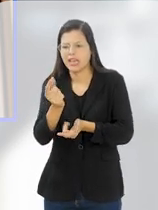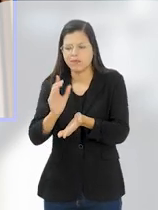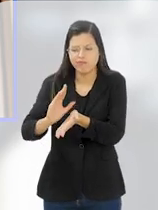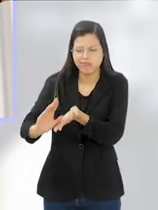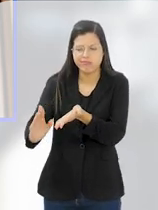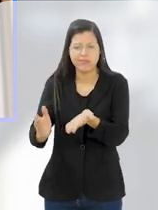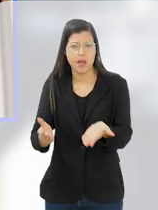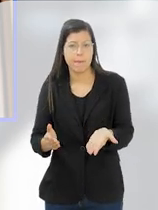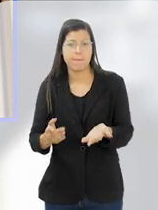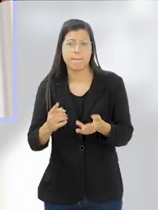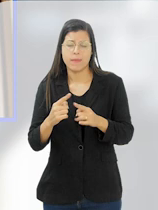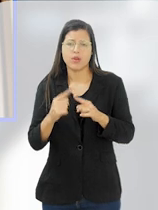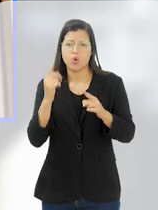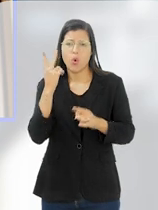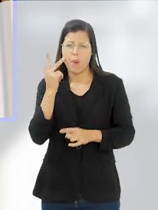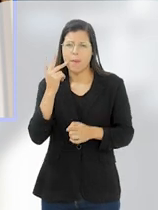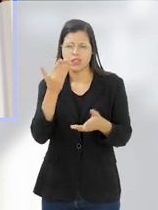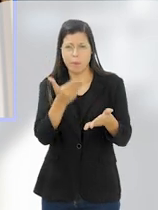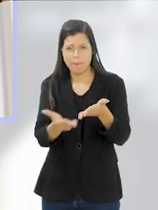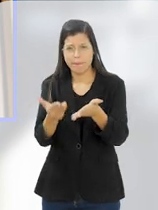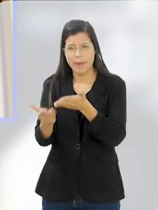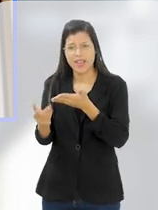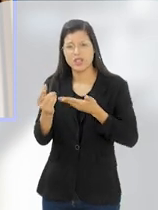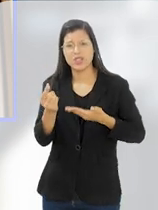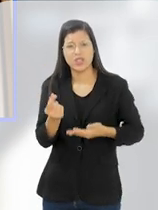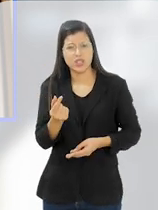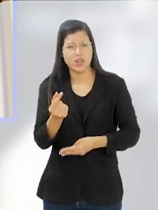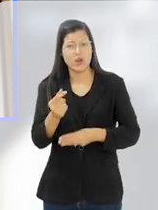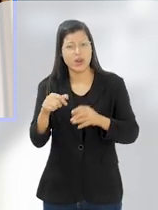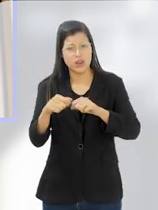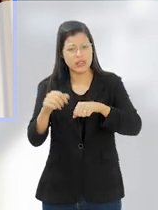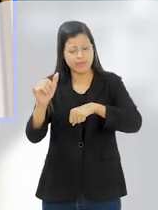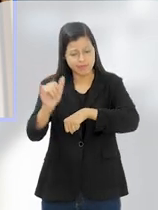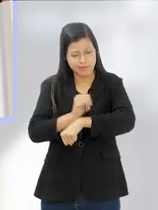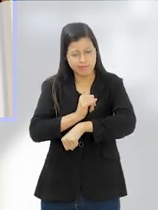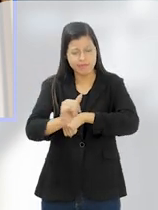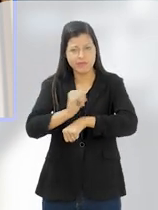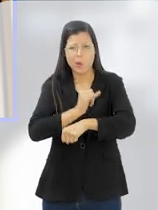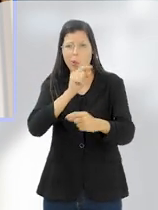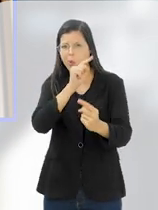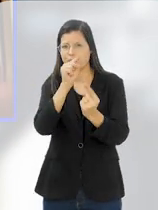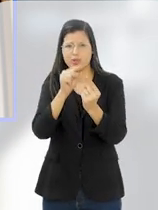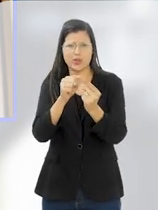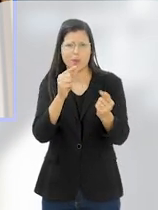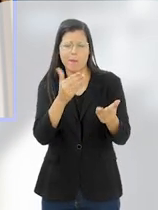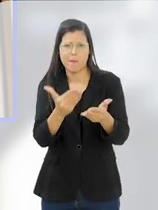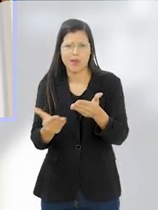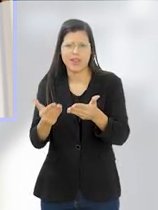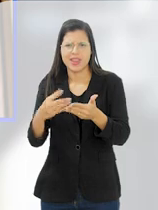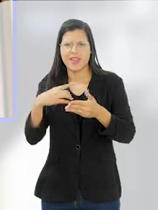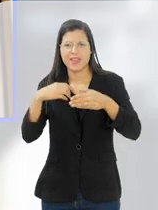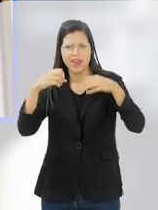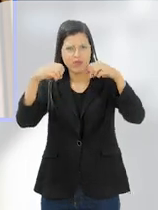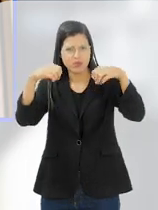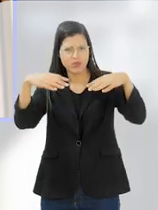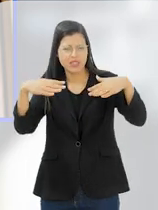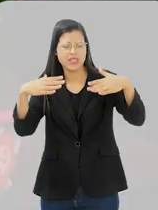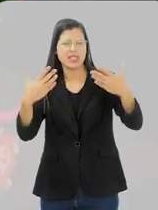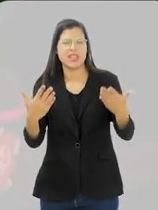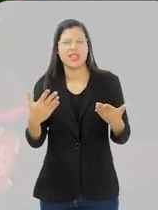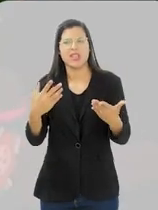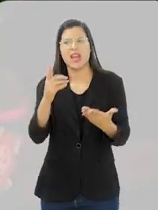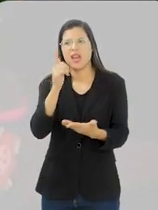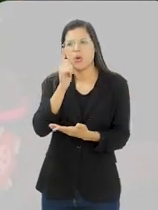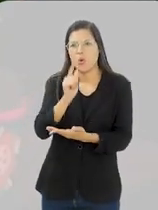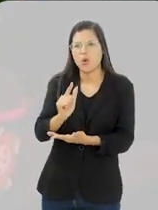dinheiro. E eles vão fazer inúmeros mecanismos para fazer você perder dinheiro. Então, tem as luzinhas que piscam, de vez em quando você ganha